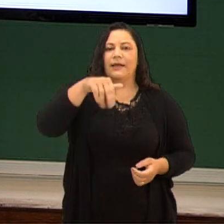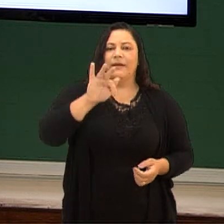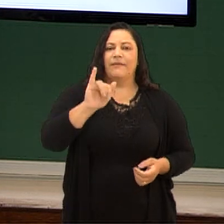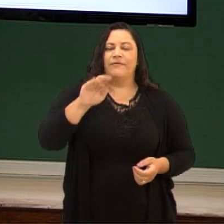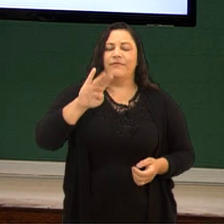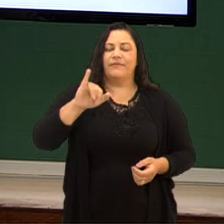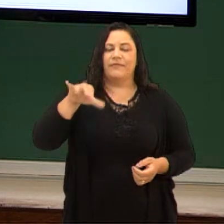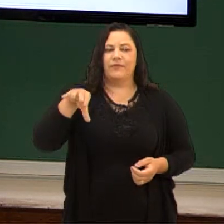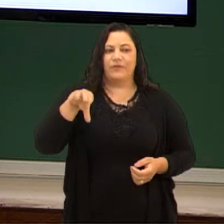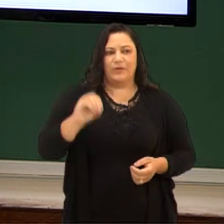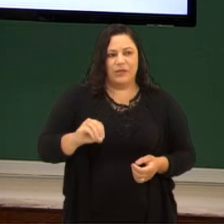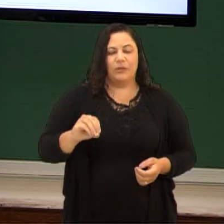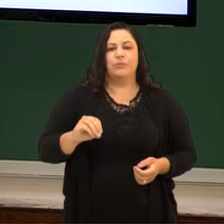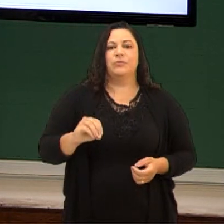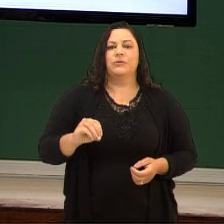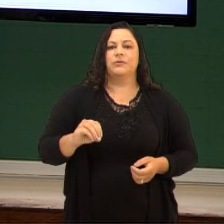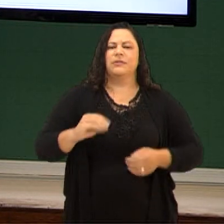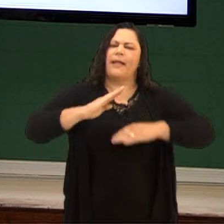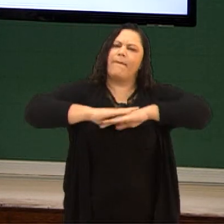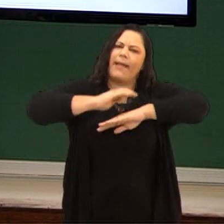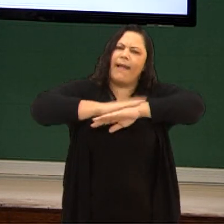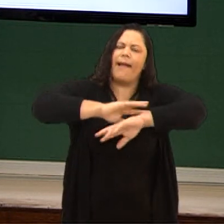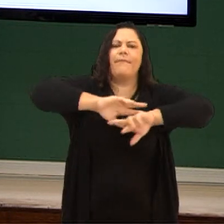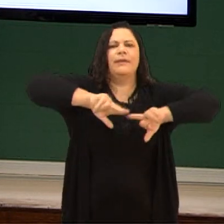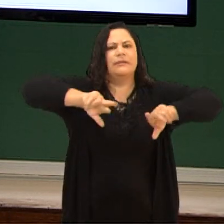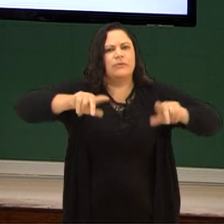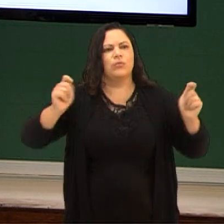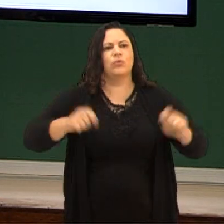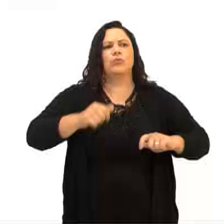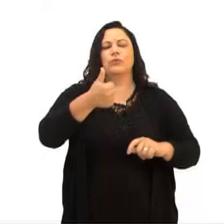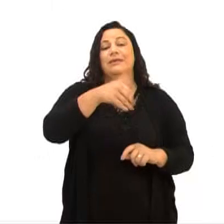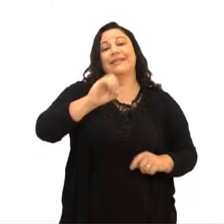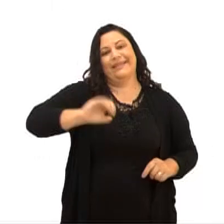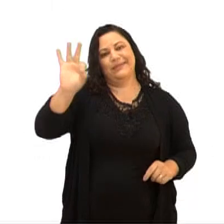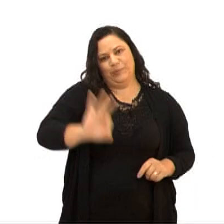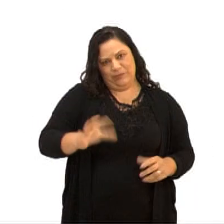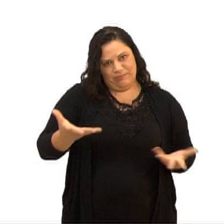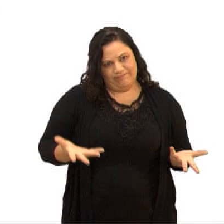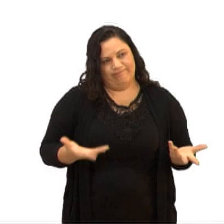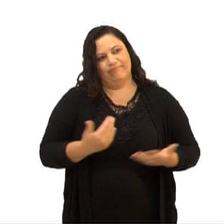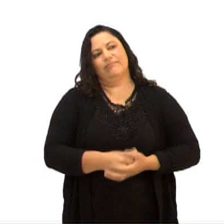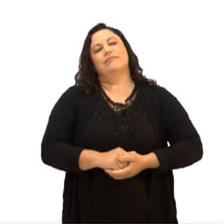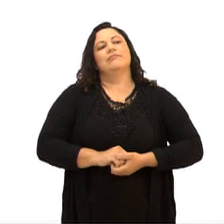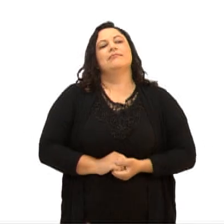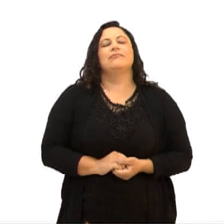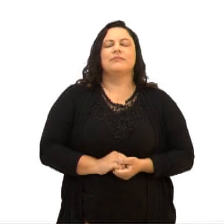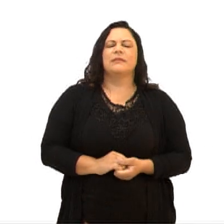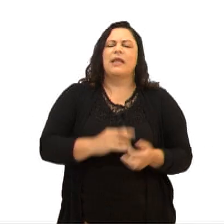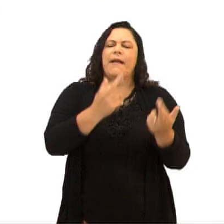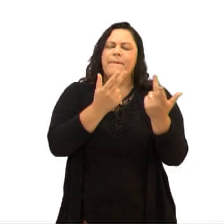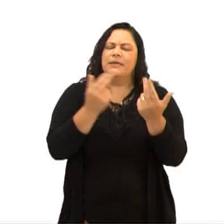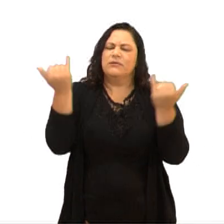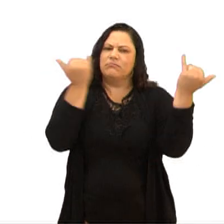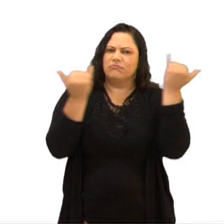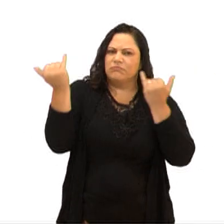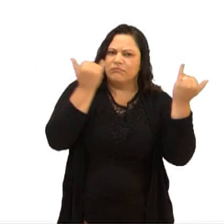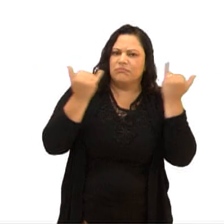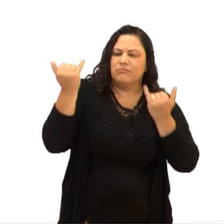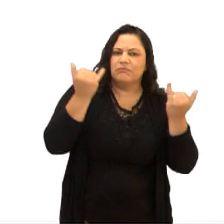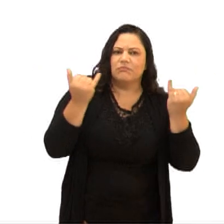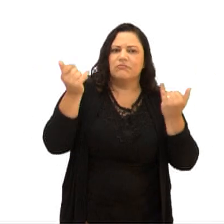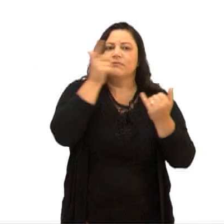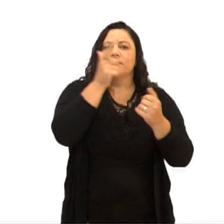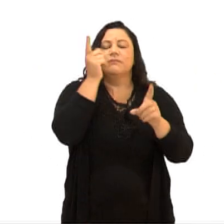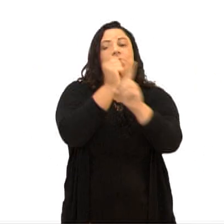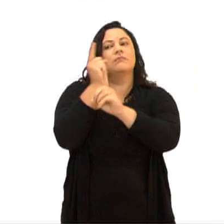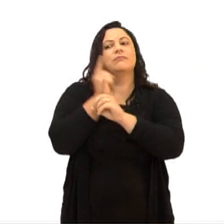mamíferos, certo? Então, aqui, a partir dessas informações, conseguimos encontrar a angulação